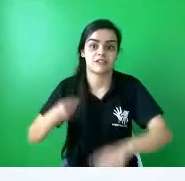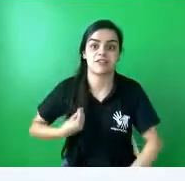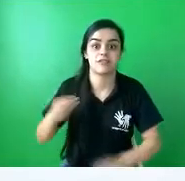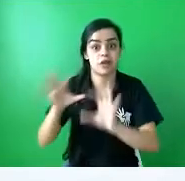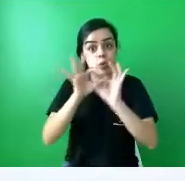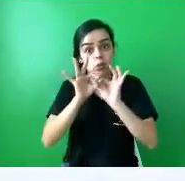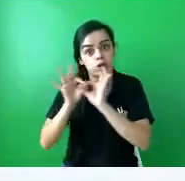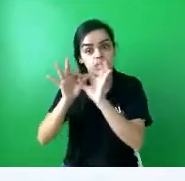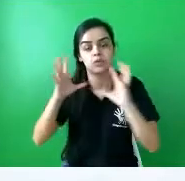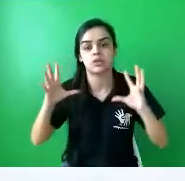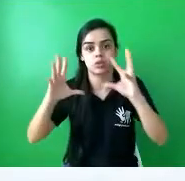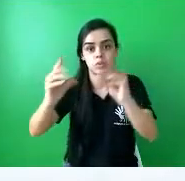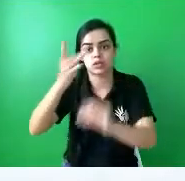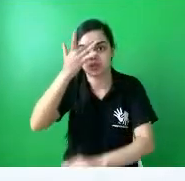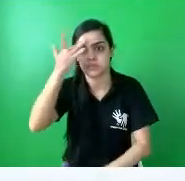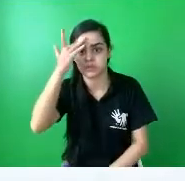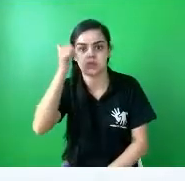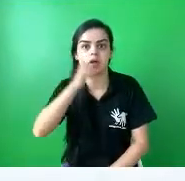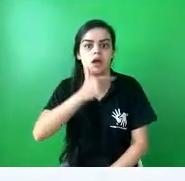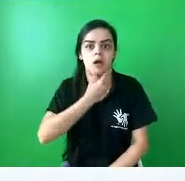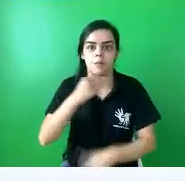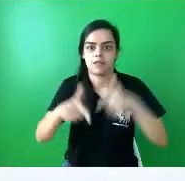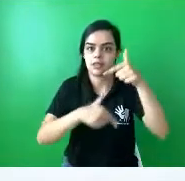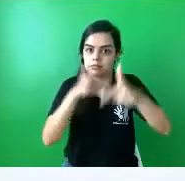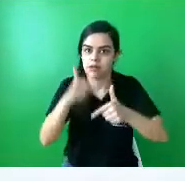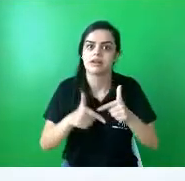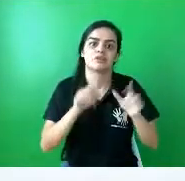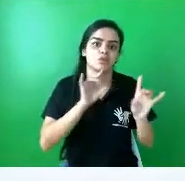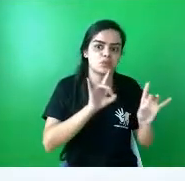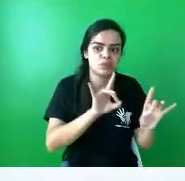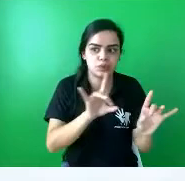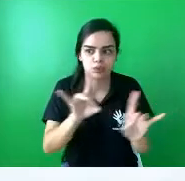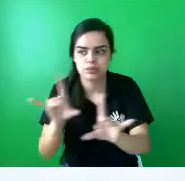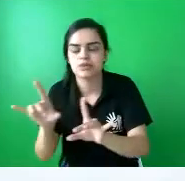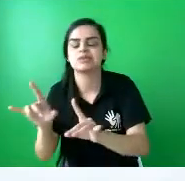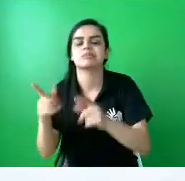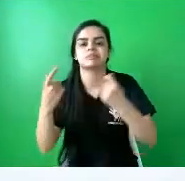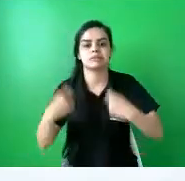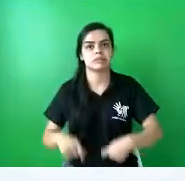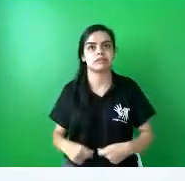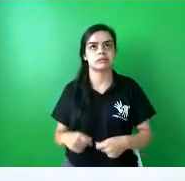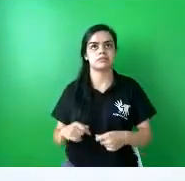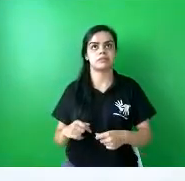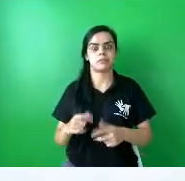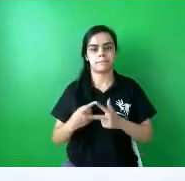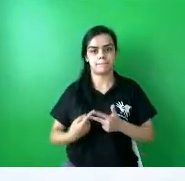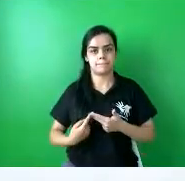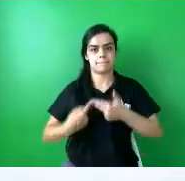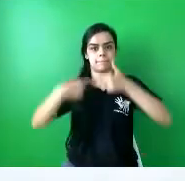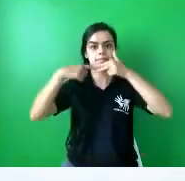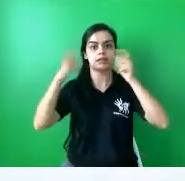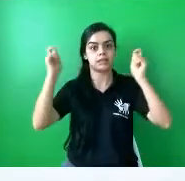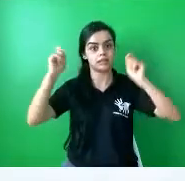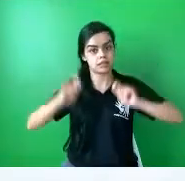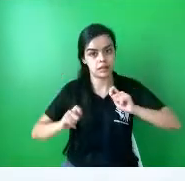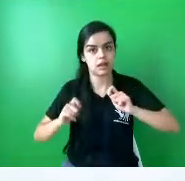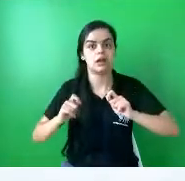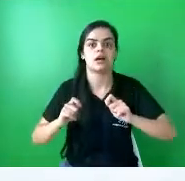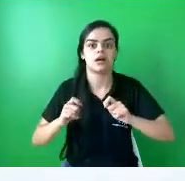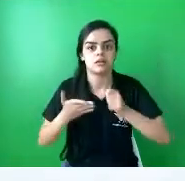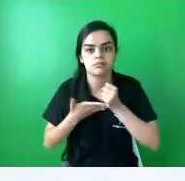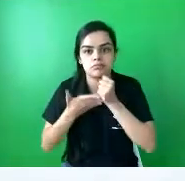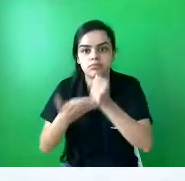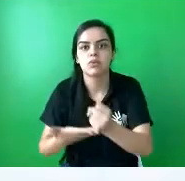união, dessa situação que a cada dia a gente constrói, né, para que a gente tenha uma condição mais favorável para o nosso trabalhador,